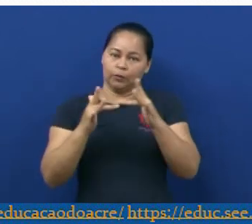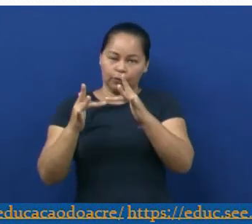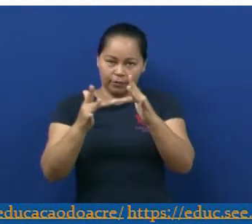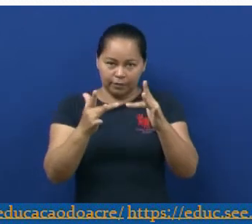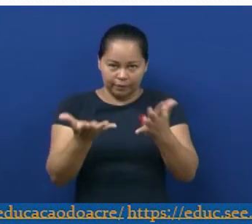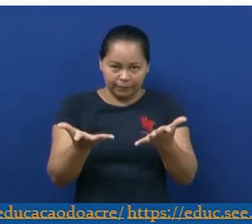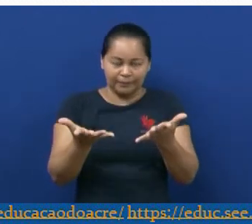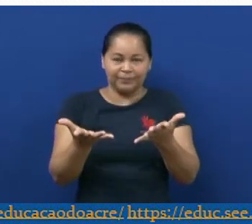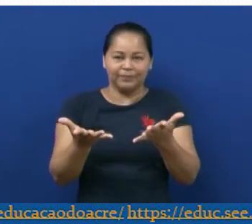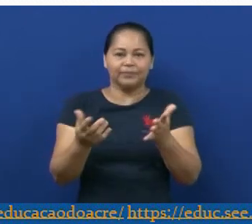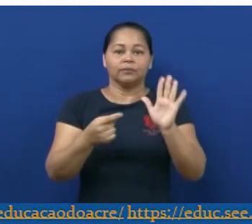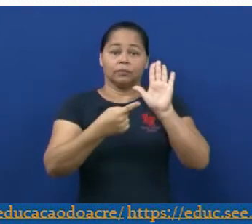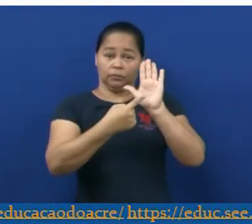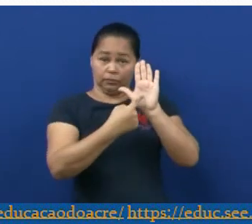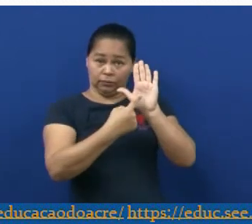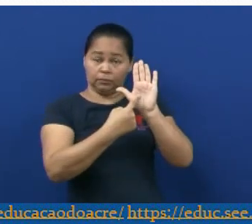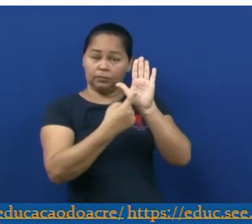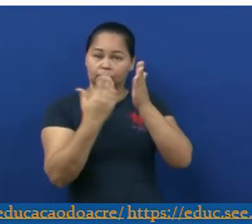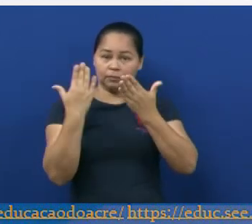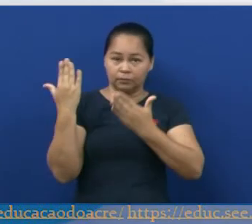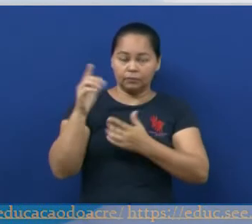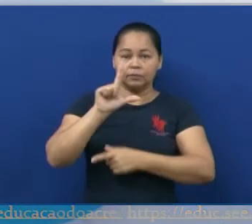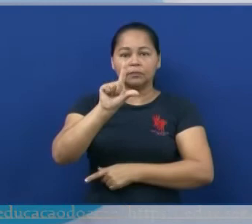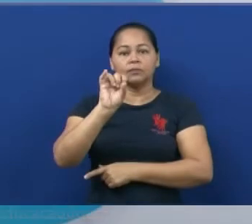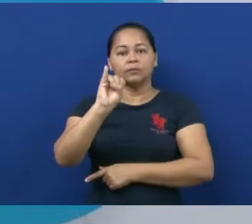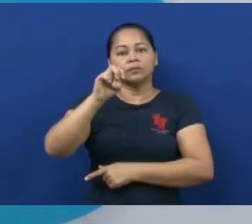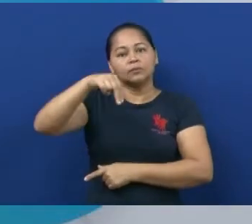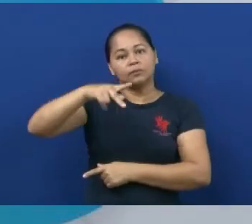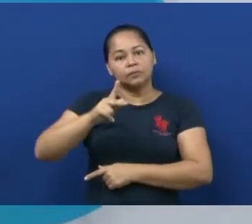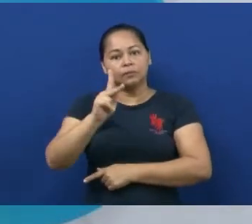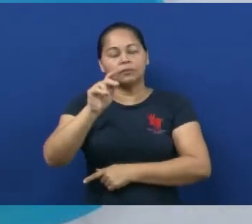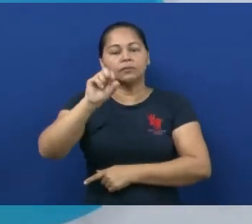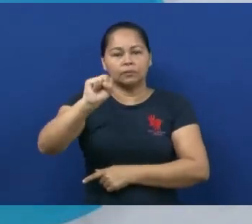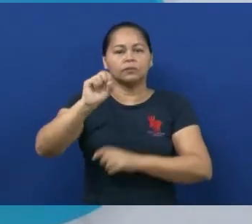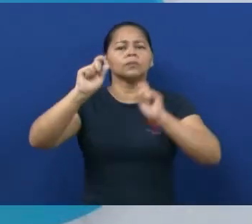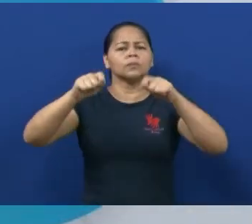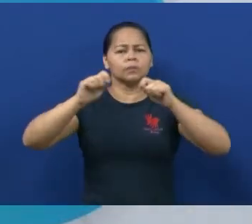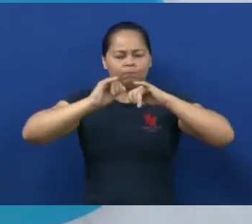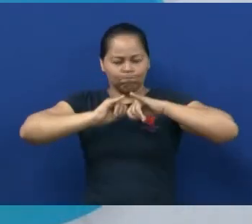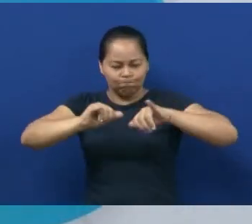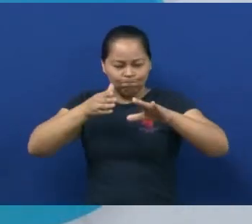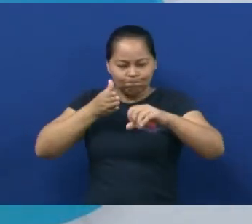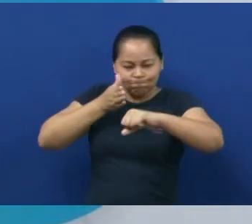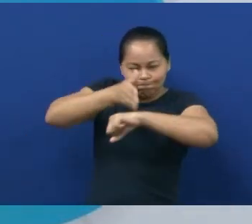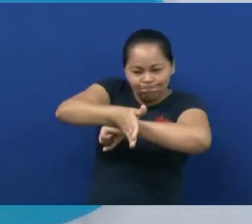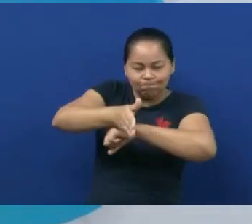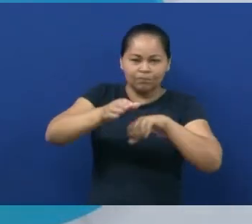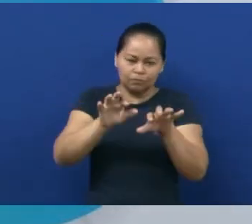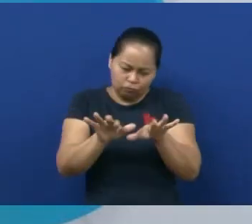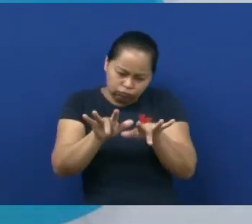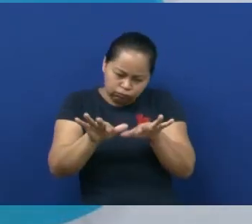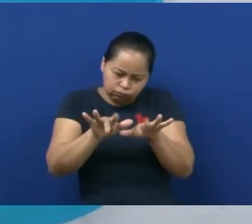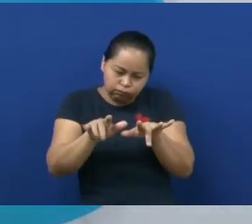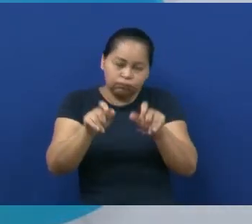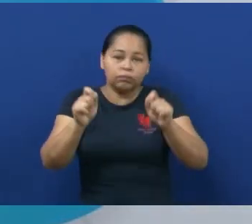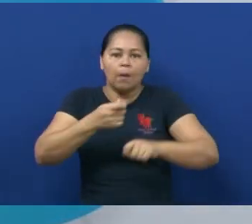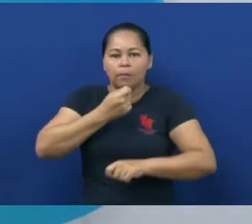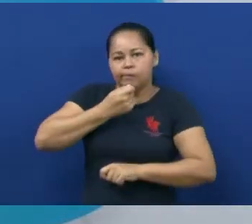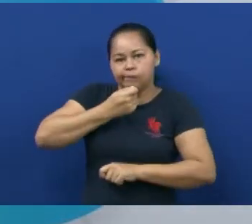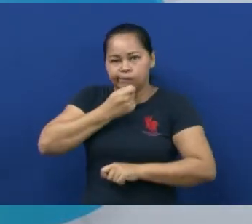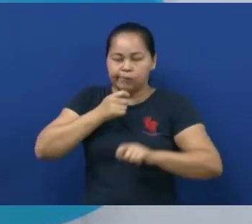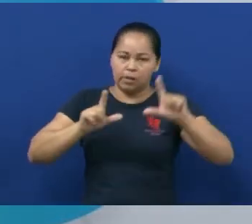Eu deixo aqui uns links, né, que você pode estar acessando para aprender como fazer um podcast